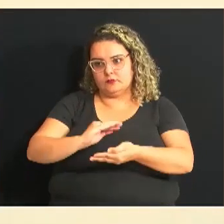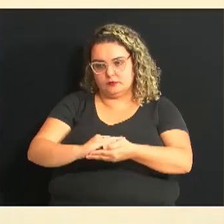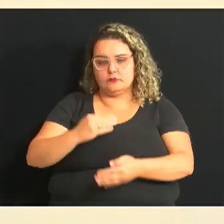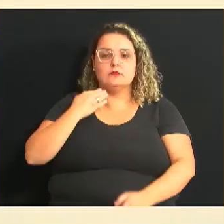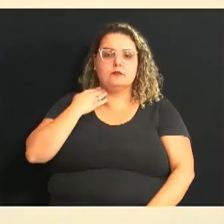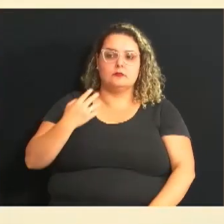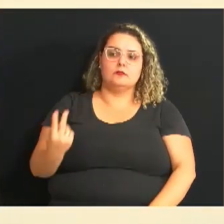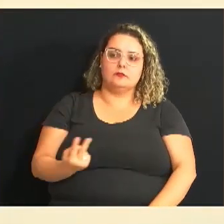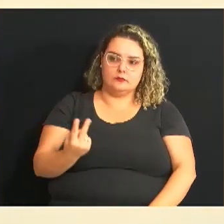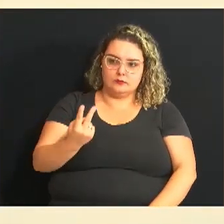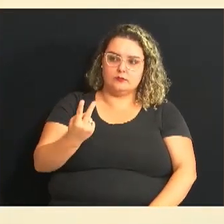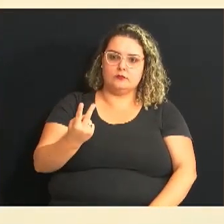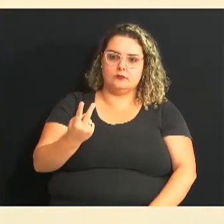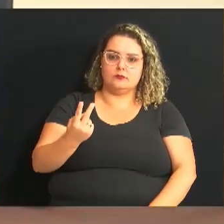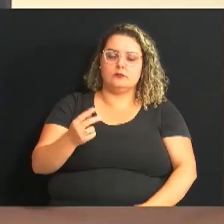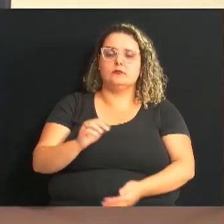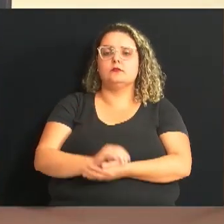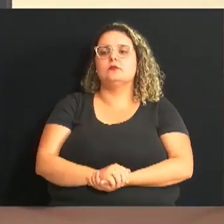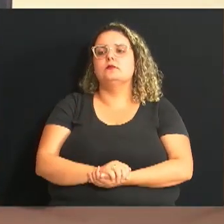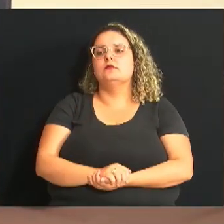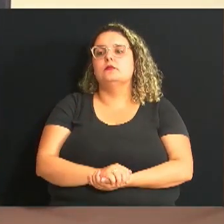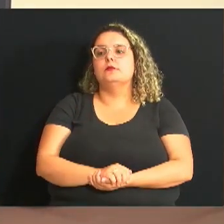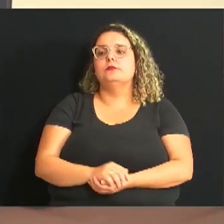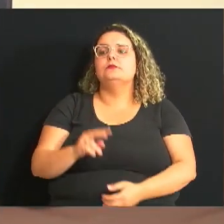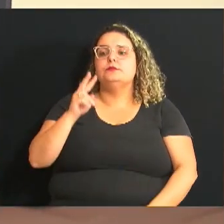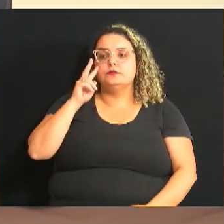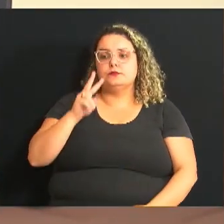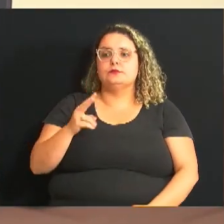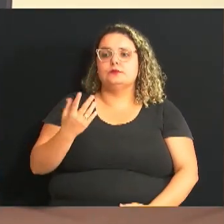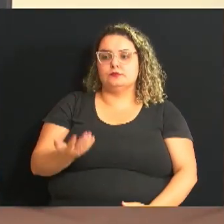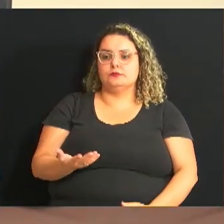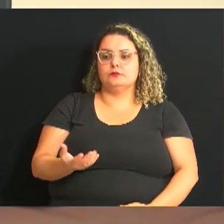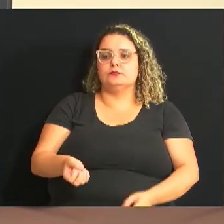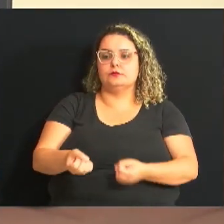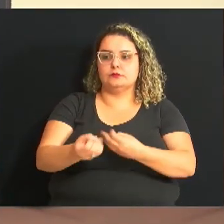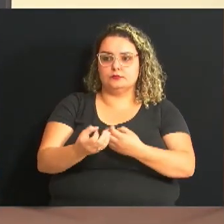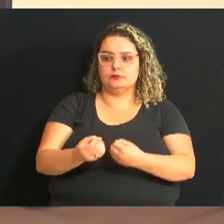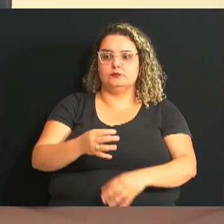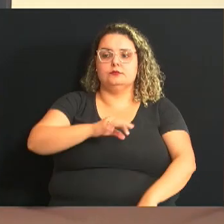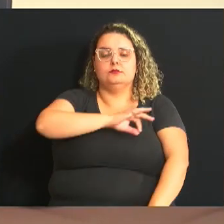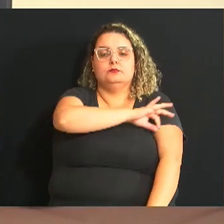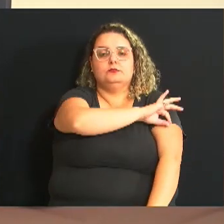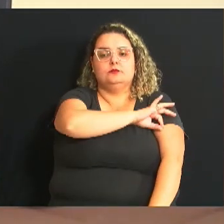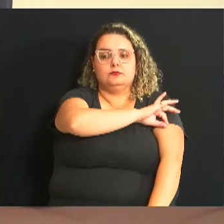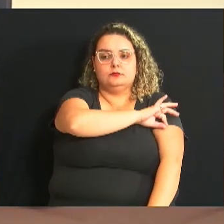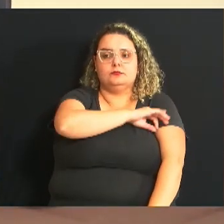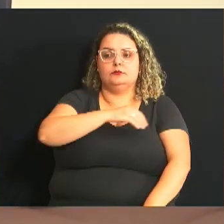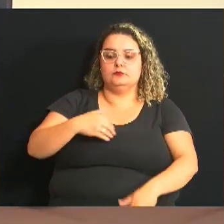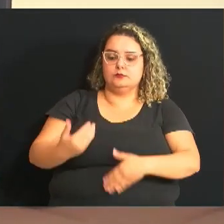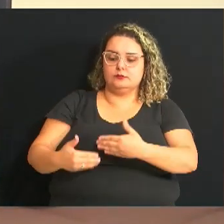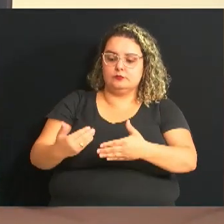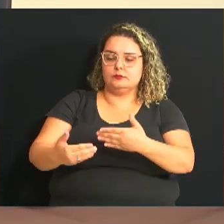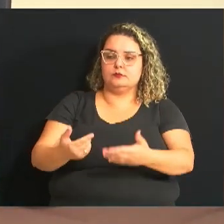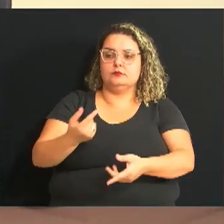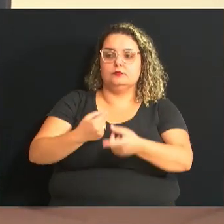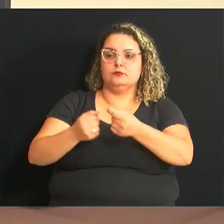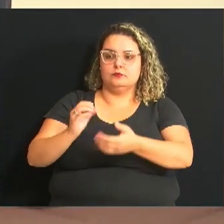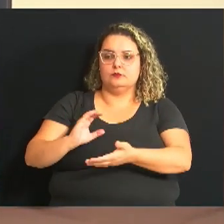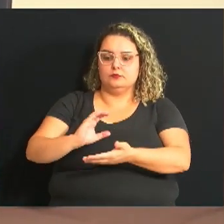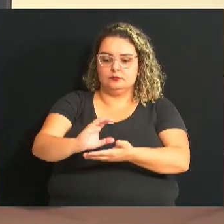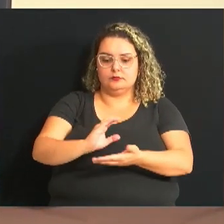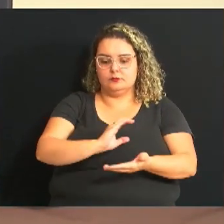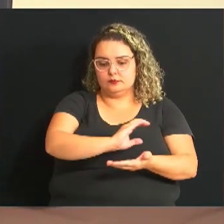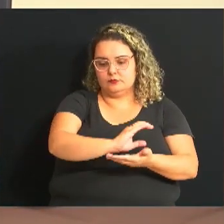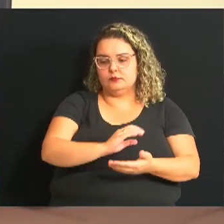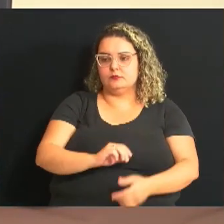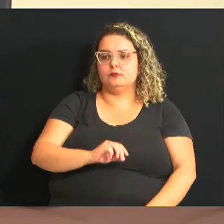valores correspondentes. Agora eu estou vendo aqui, olha, de acordo com a informação da prefeitura, o processo de destinação basta acessar os links